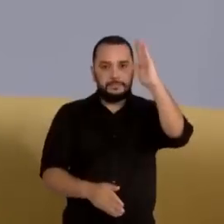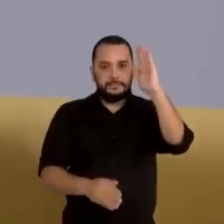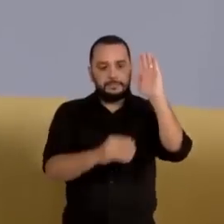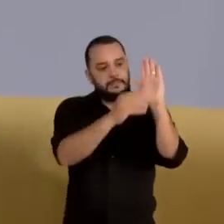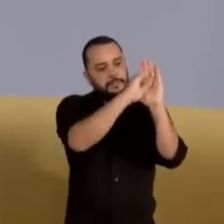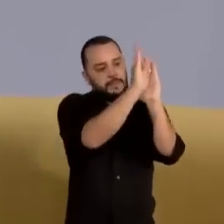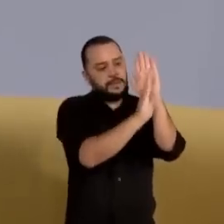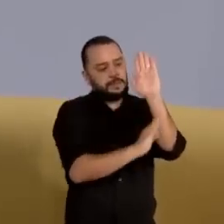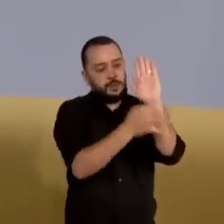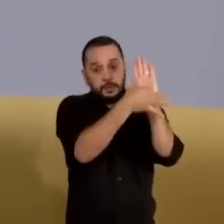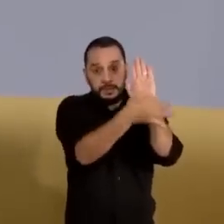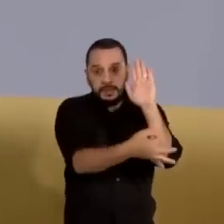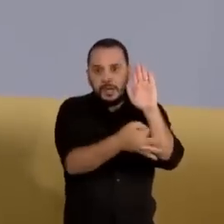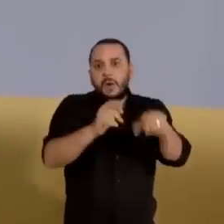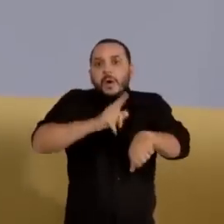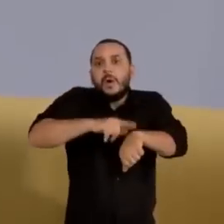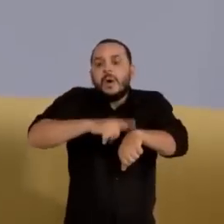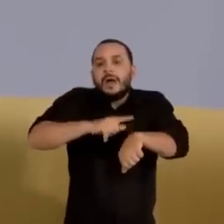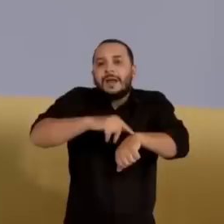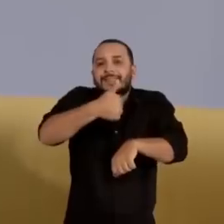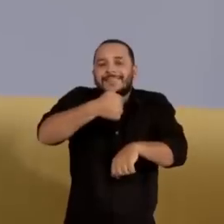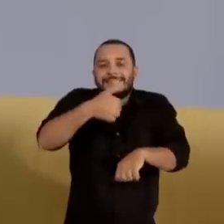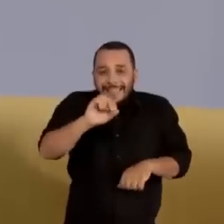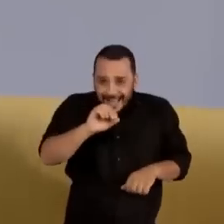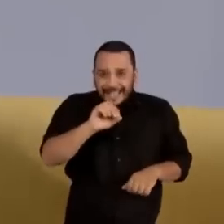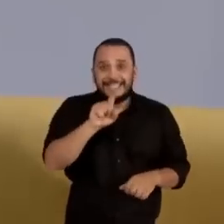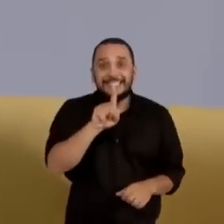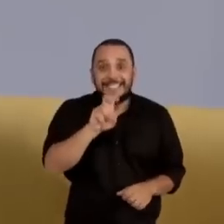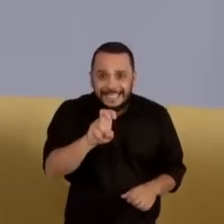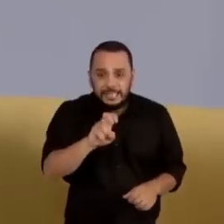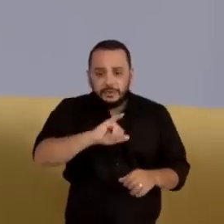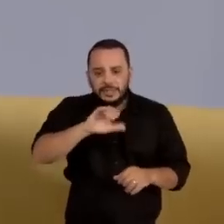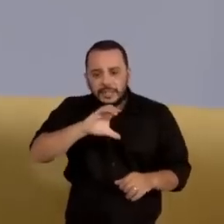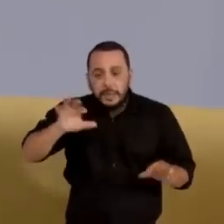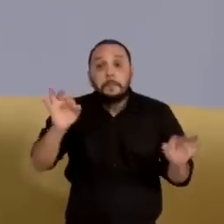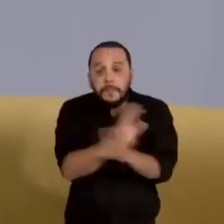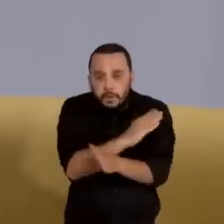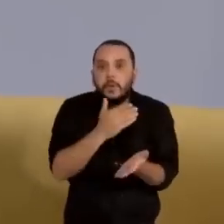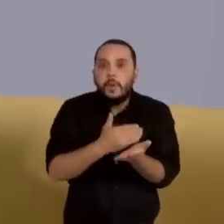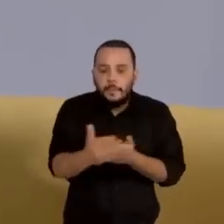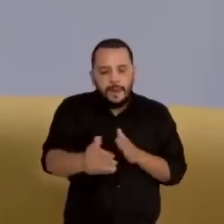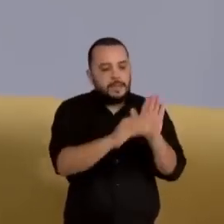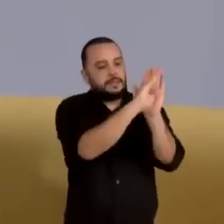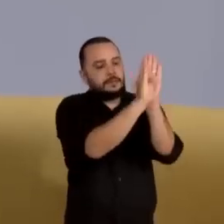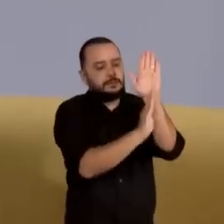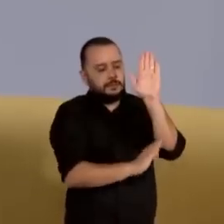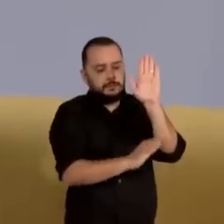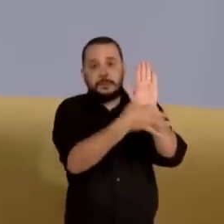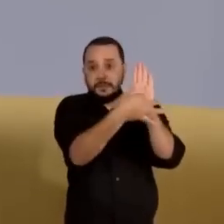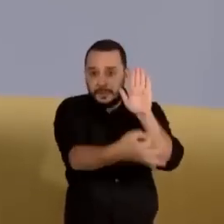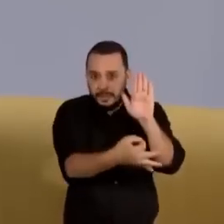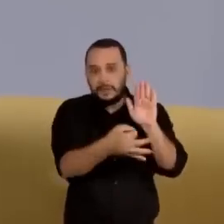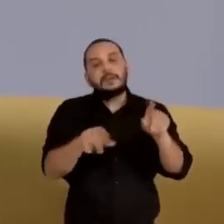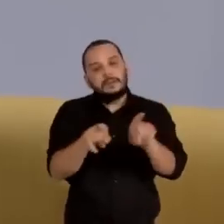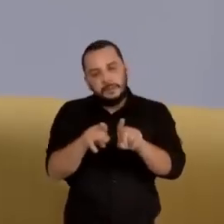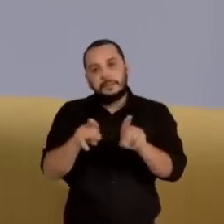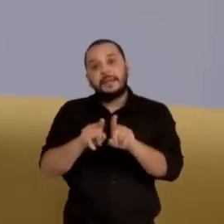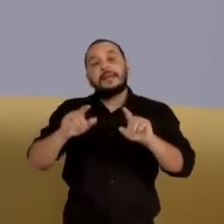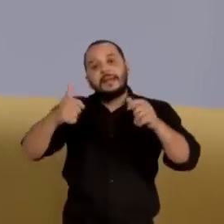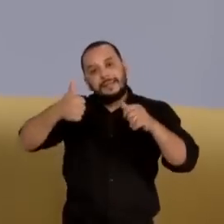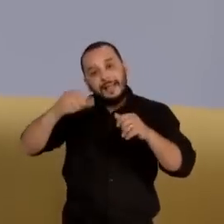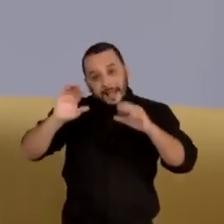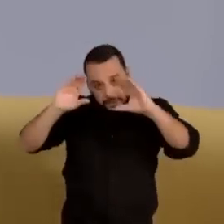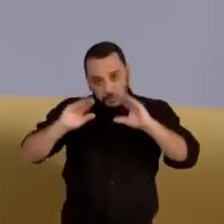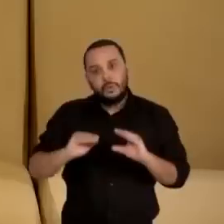começa em novo horário, às 10h15 da noite, logo após o Jornal da Cultura, com reprise aos domingos, às 10 da noite.